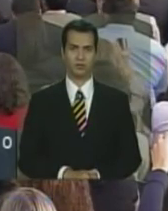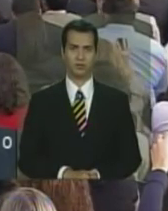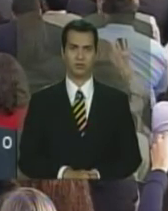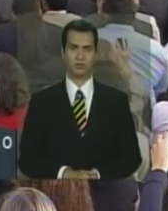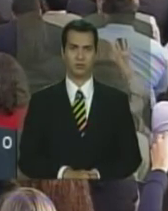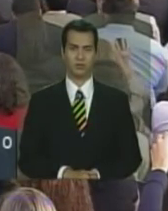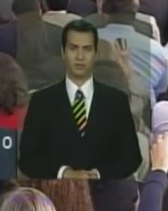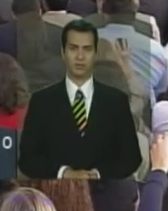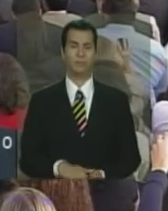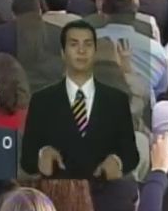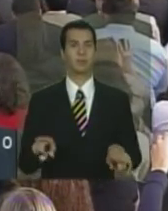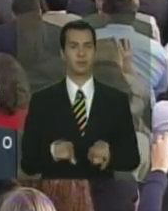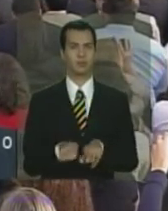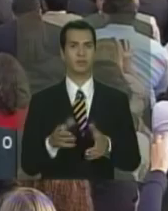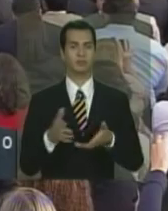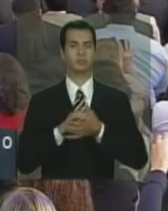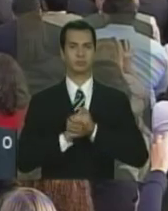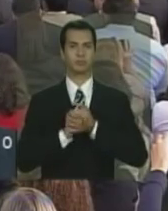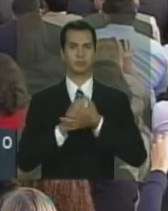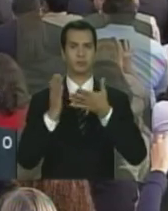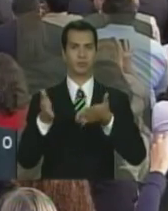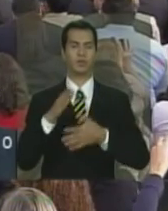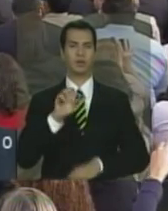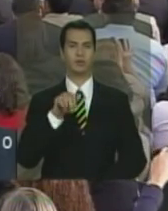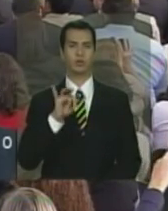Queria cumprimentar também